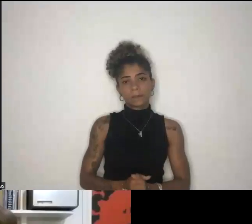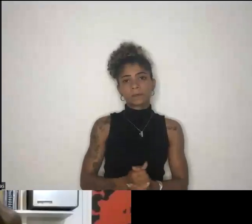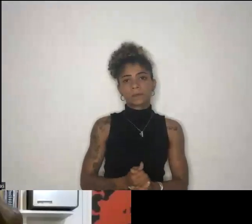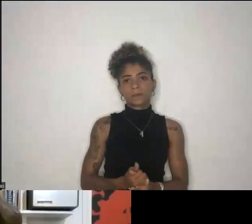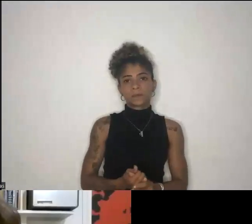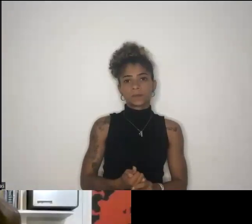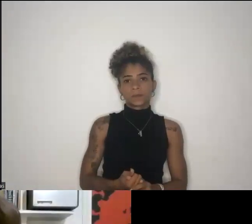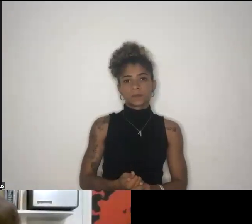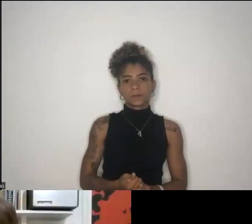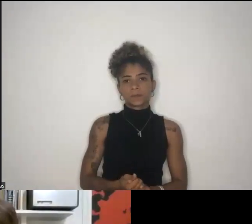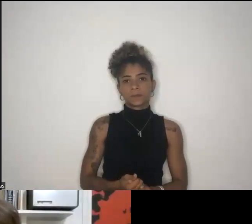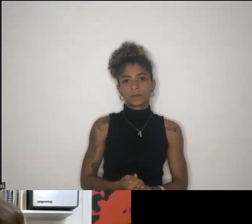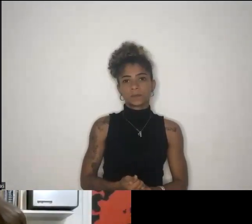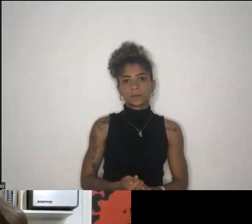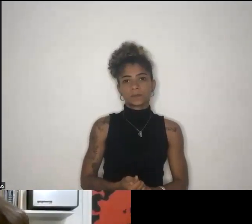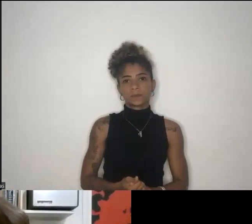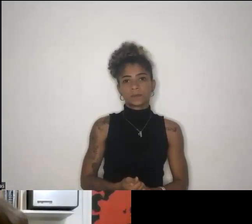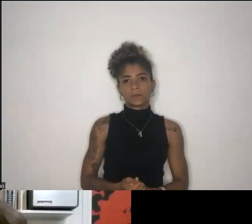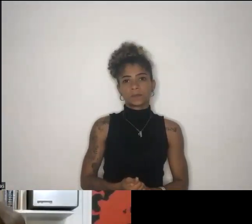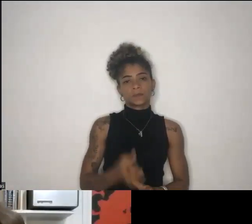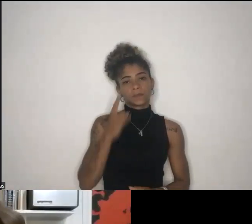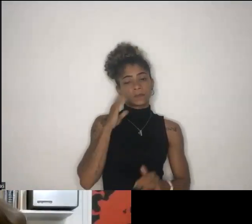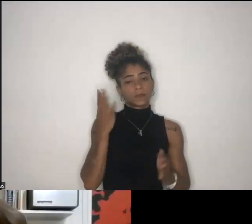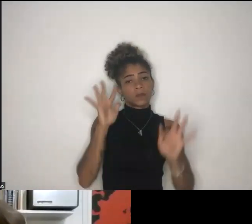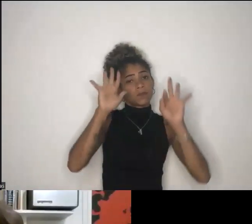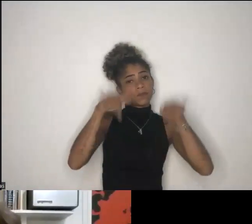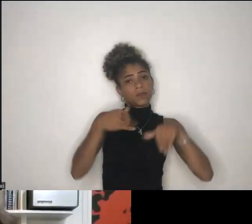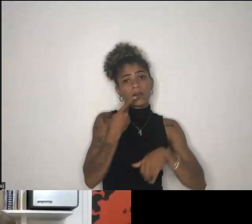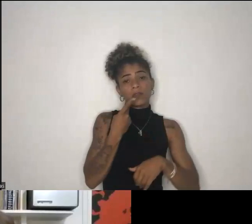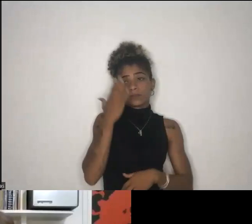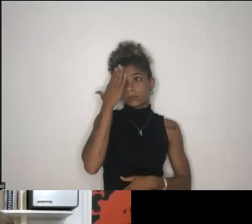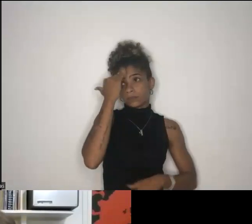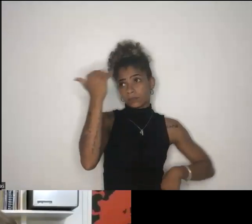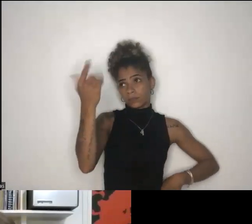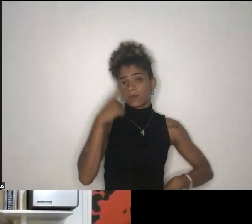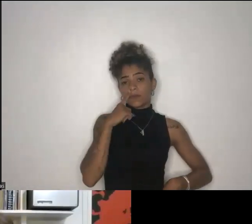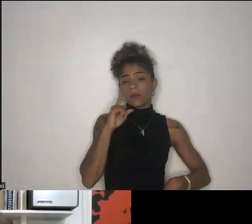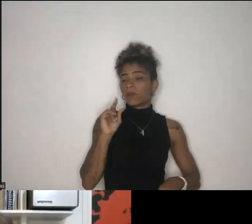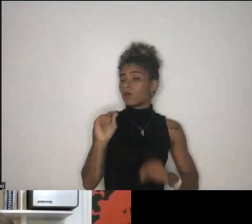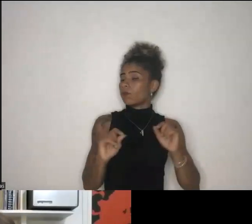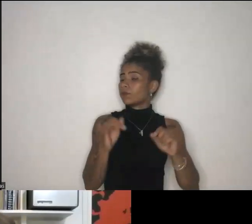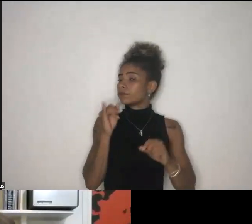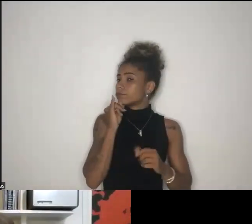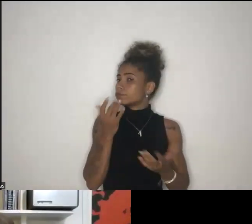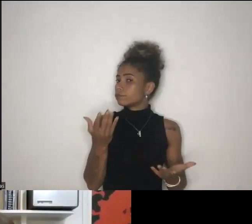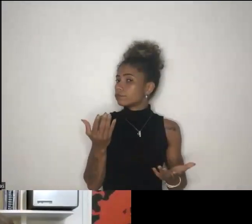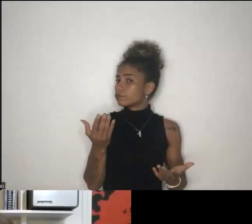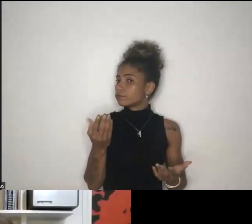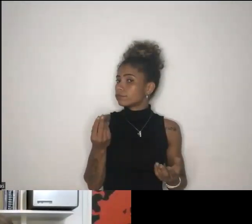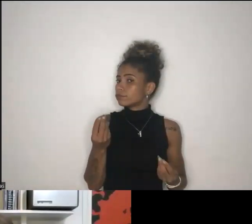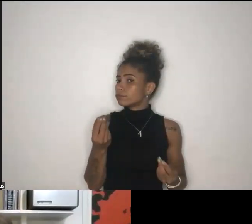pública ó agora só para a gente fechar a gente falou de muito sucesso de forma de grandes grandes